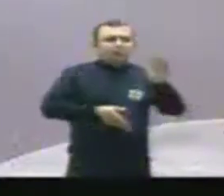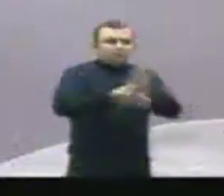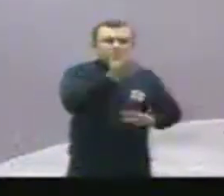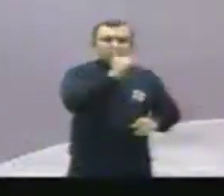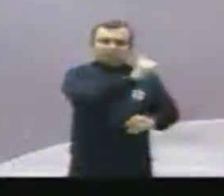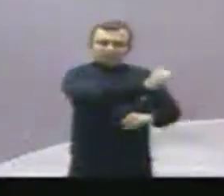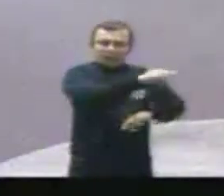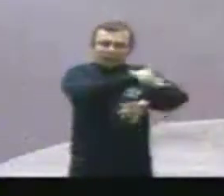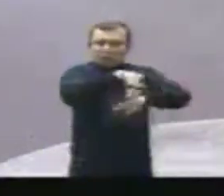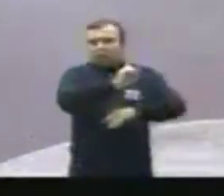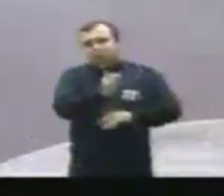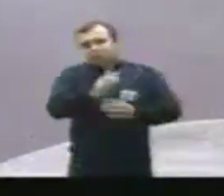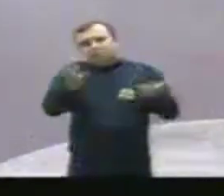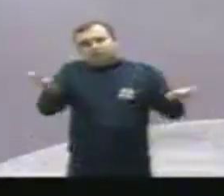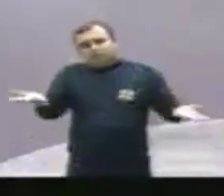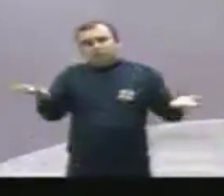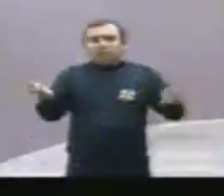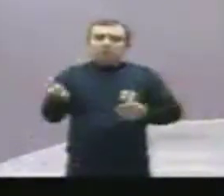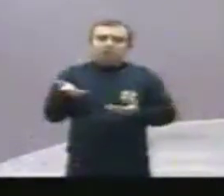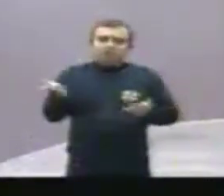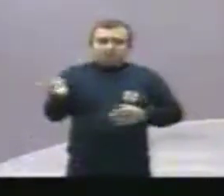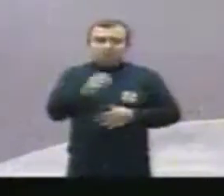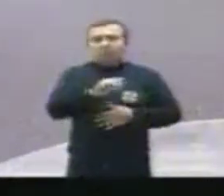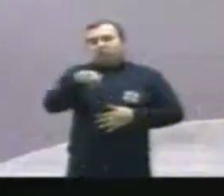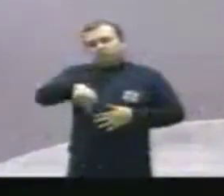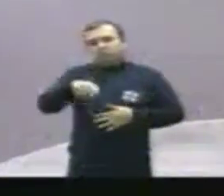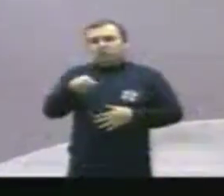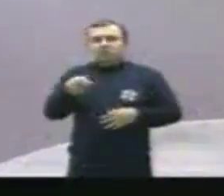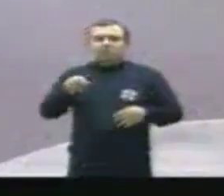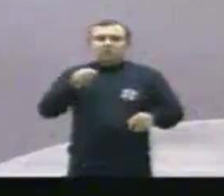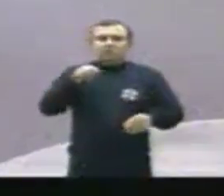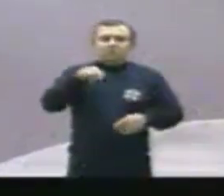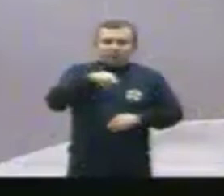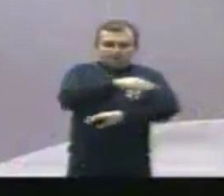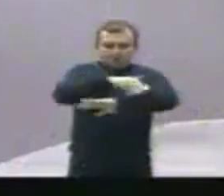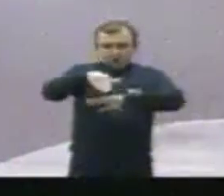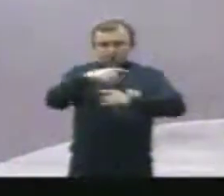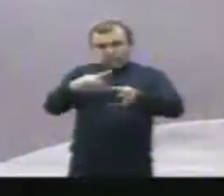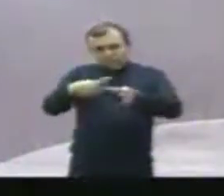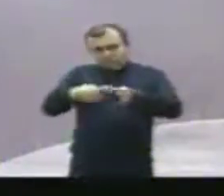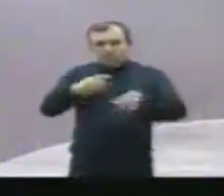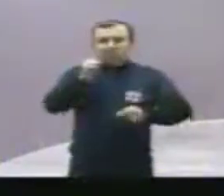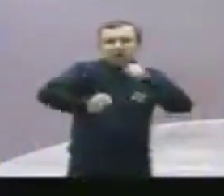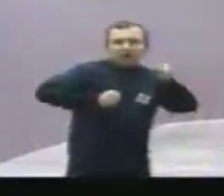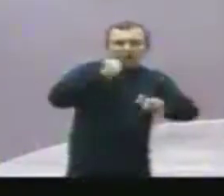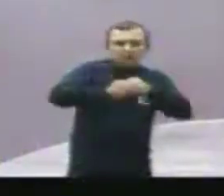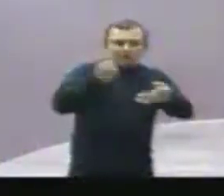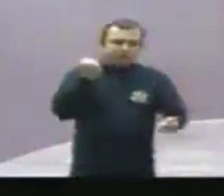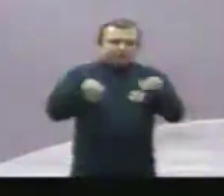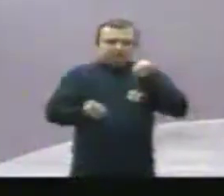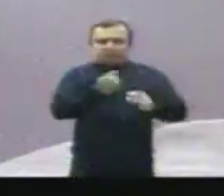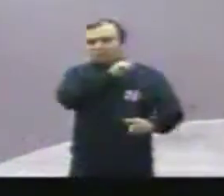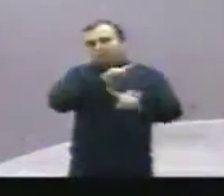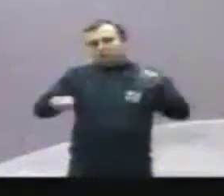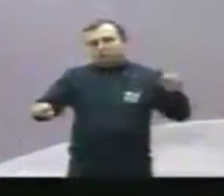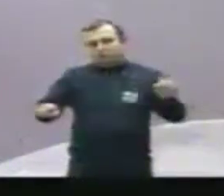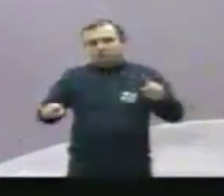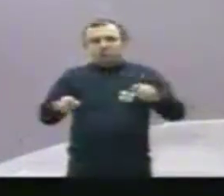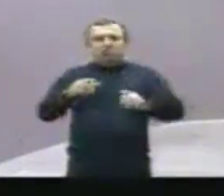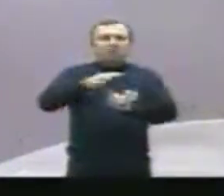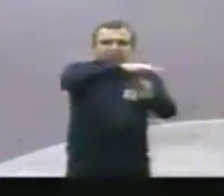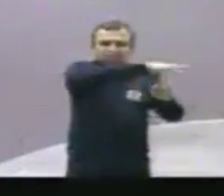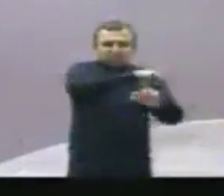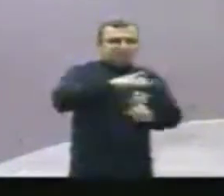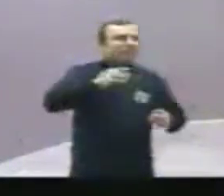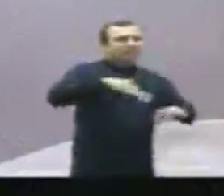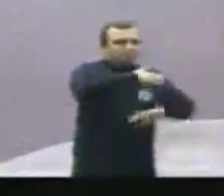né? Afinal, agora na nossa cidade está proibido, né, você fazer atividade física ao ar livre, você permanecer em praças públicas,